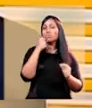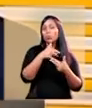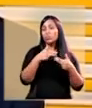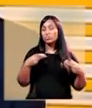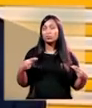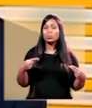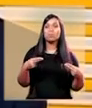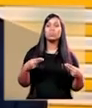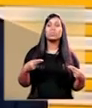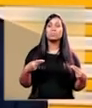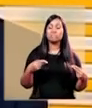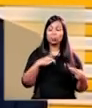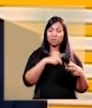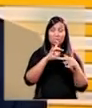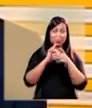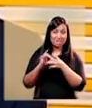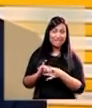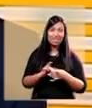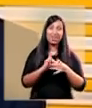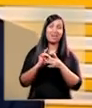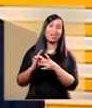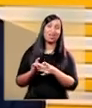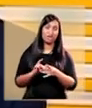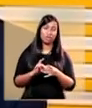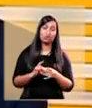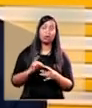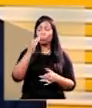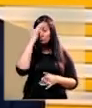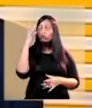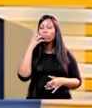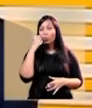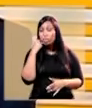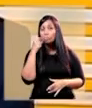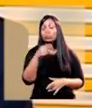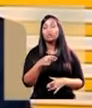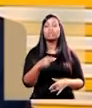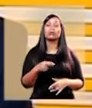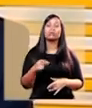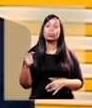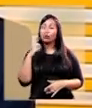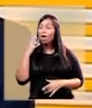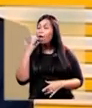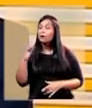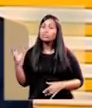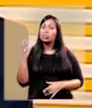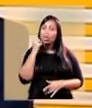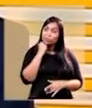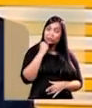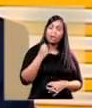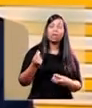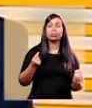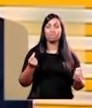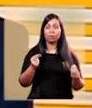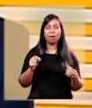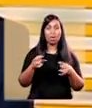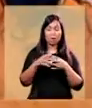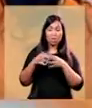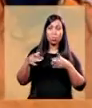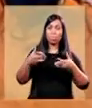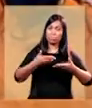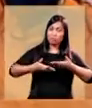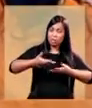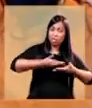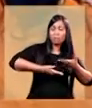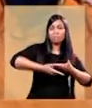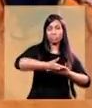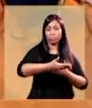são alguns fatores que estão ligados muito em relação a quem está adotando, a criança está sendo adotada, aquela história. Então, é um conjunto de fatores. Relacionamento,